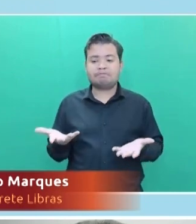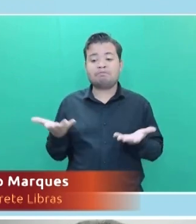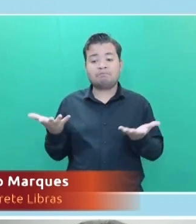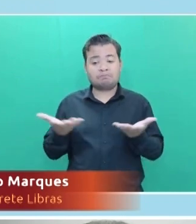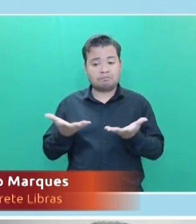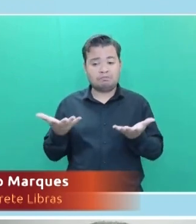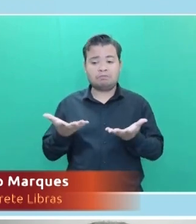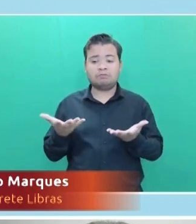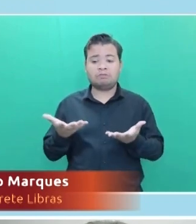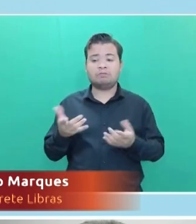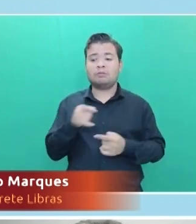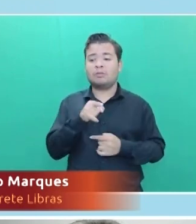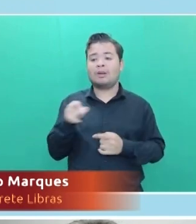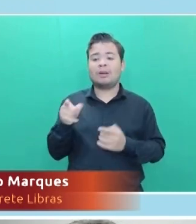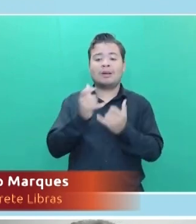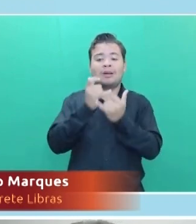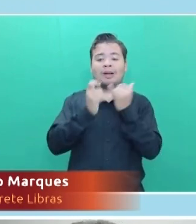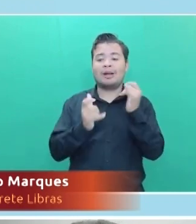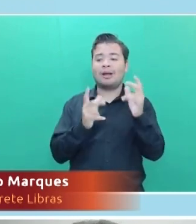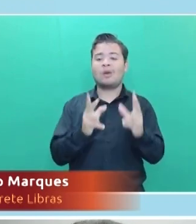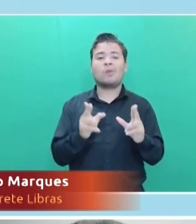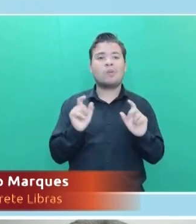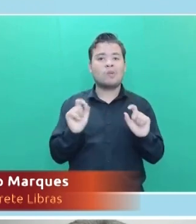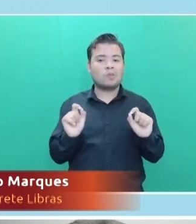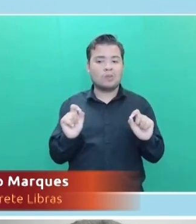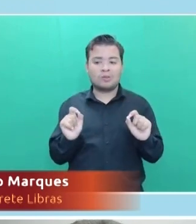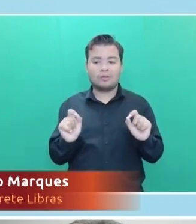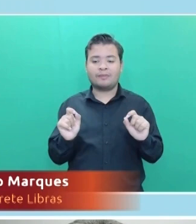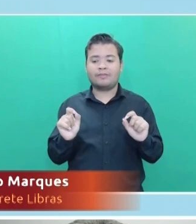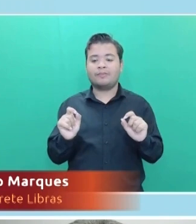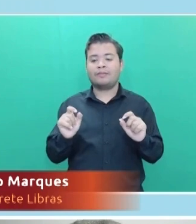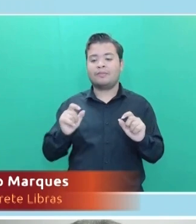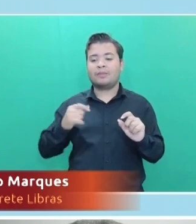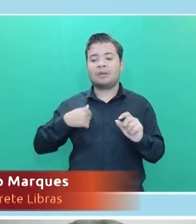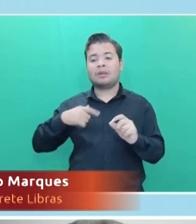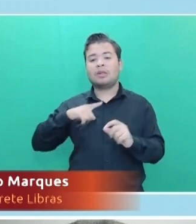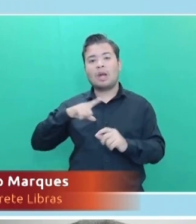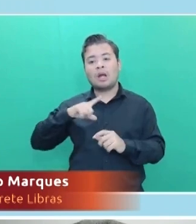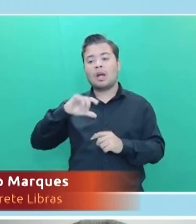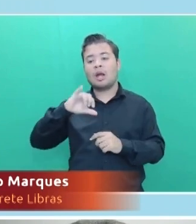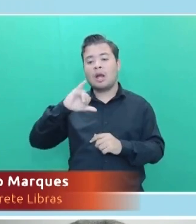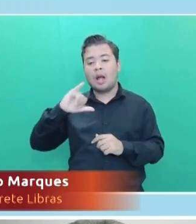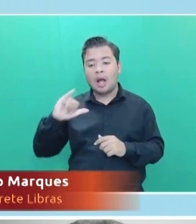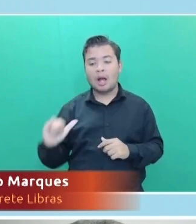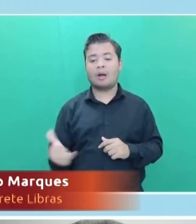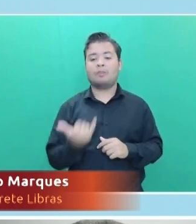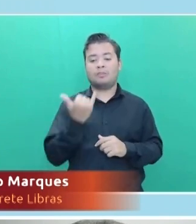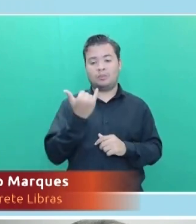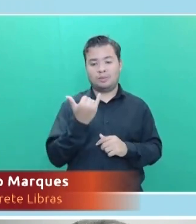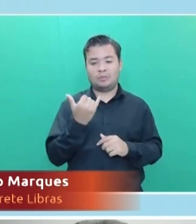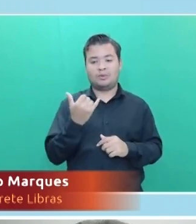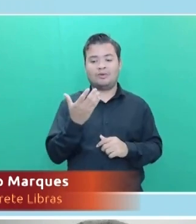como se fosse pegando carona, realmente, e nós que